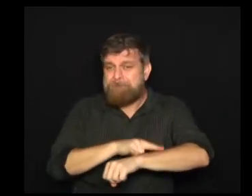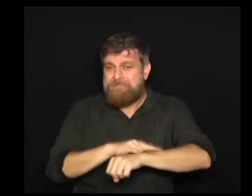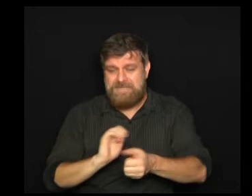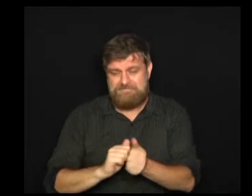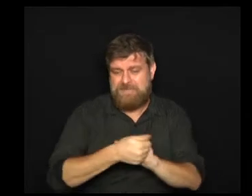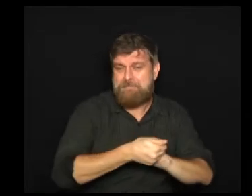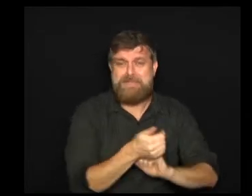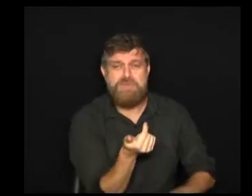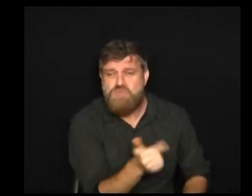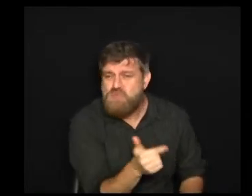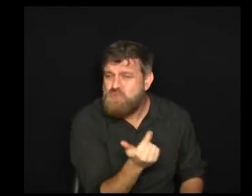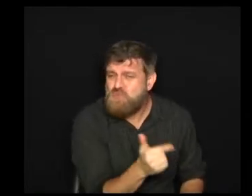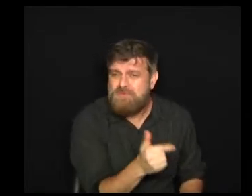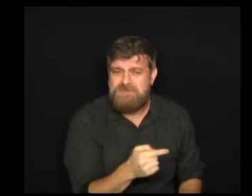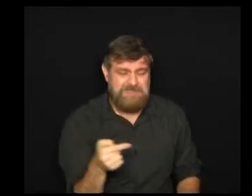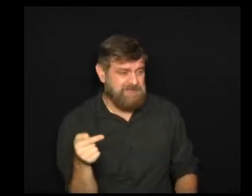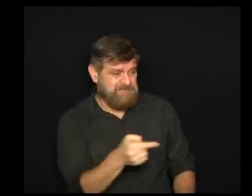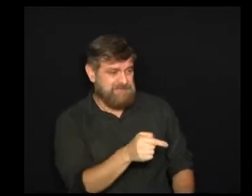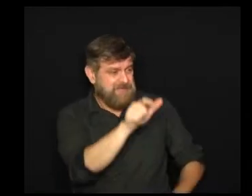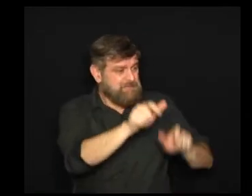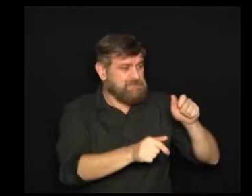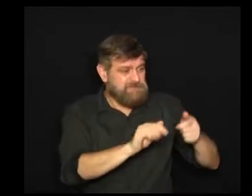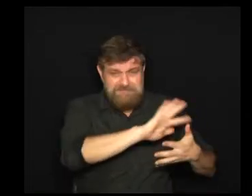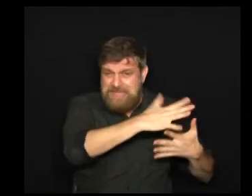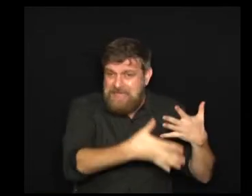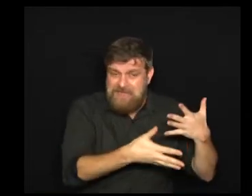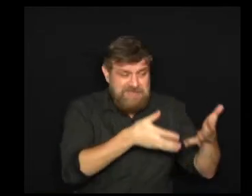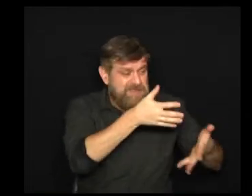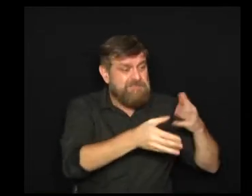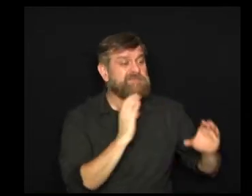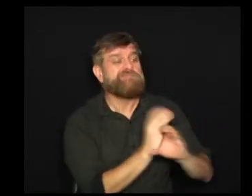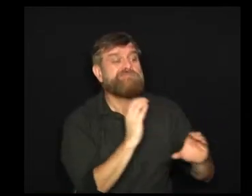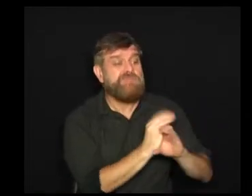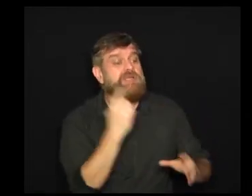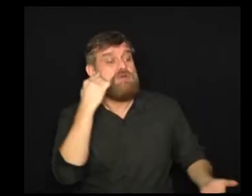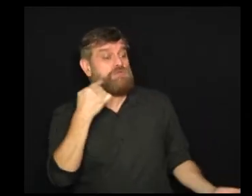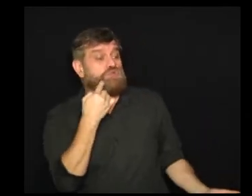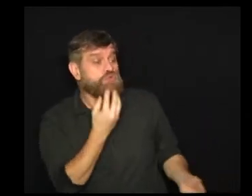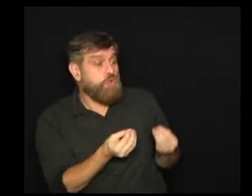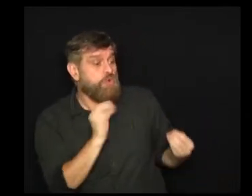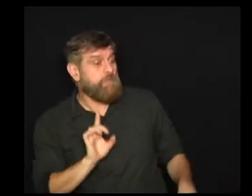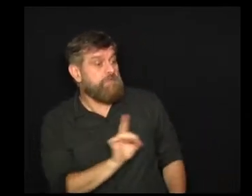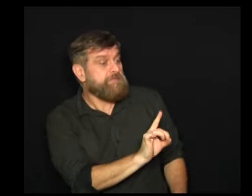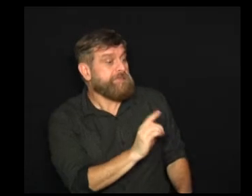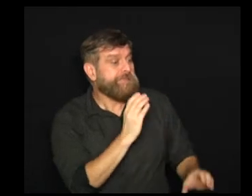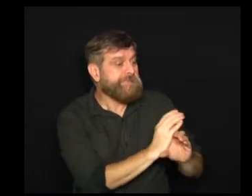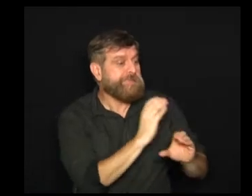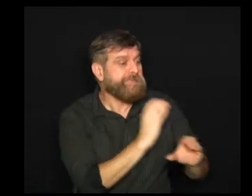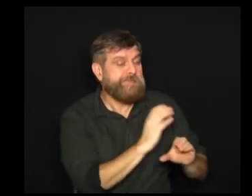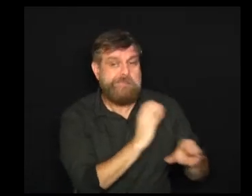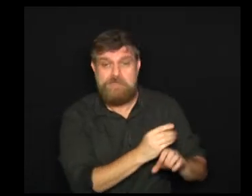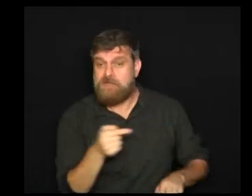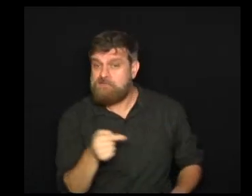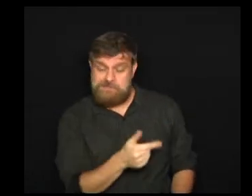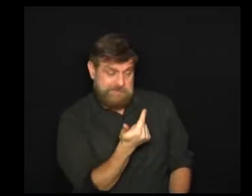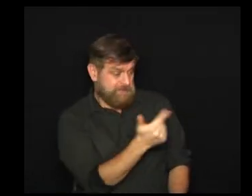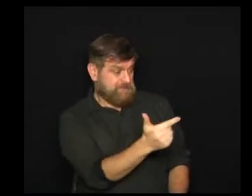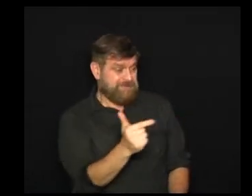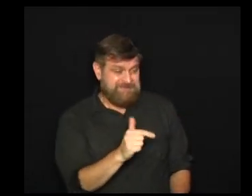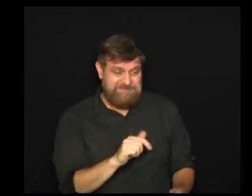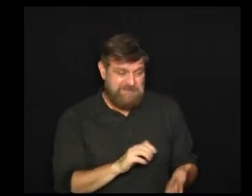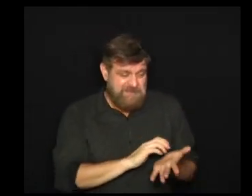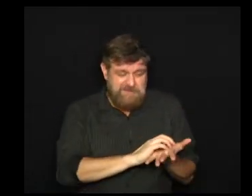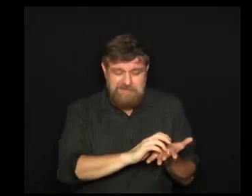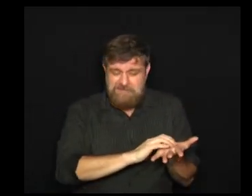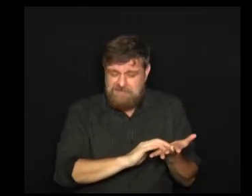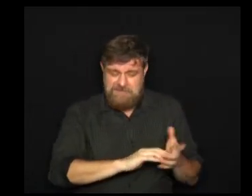não tem nenhuma pessoa que saiba Libras para poder se comunicar com algum surdo, você não tem nenhuma identificação de braille